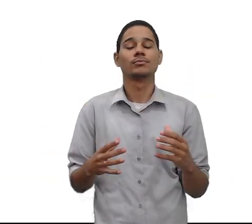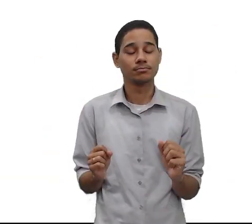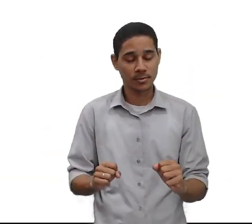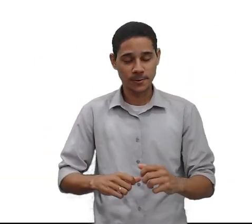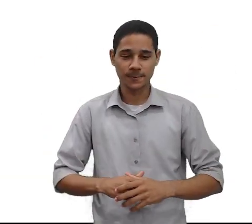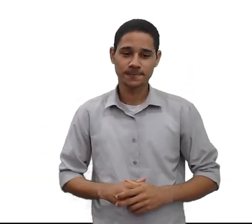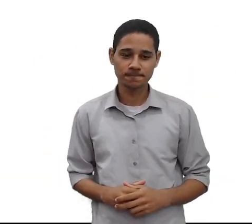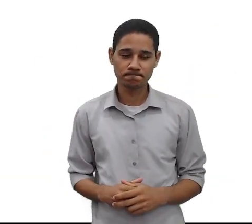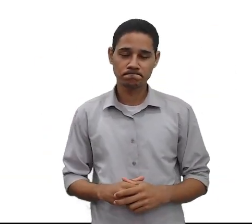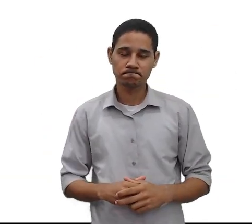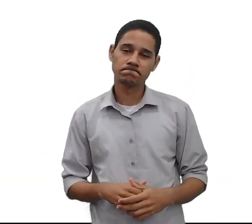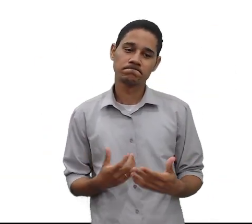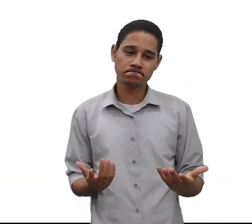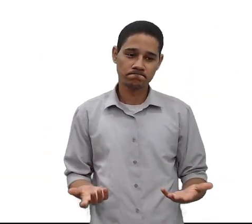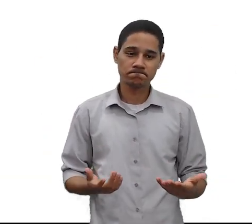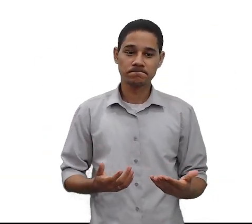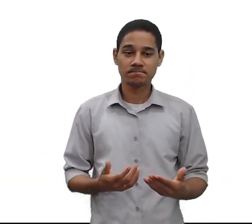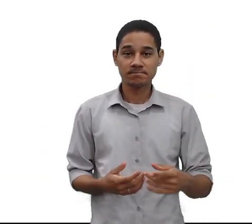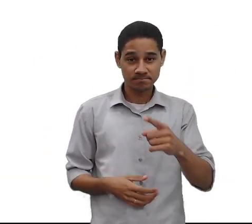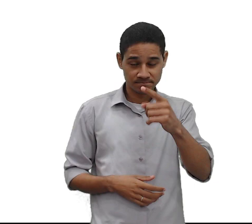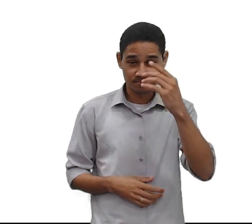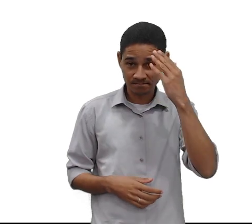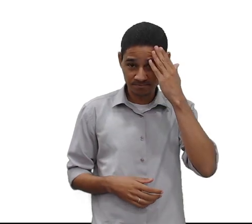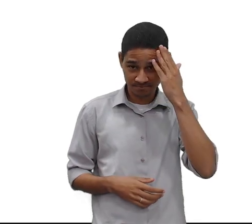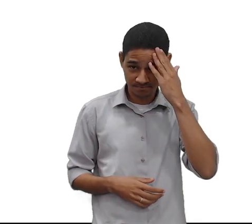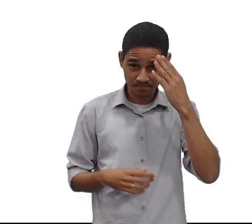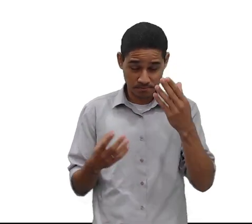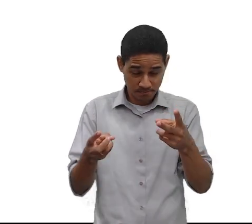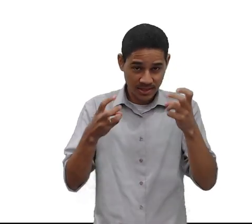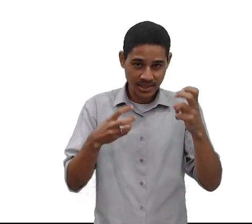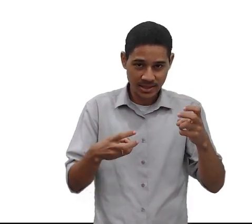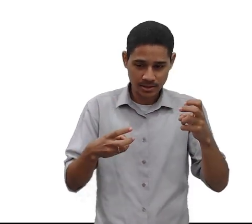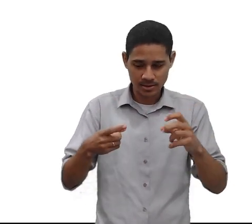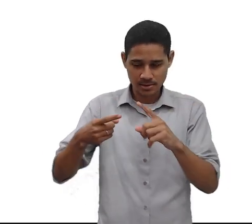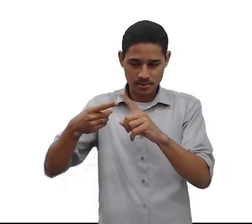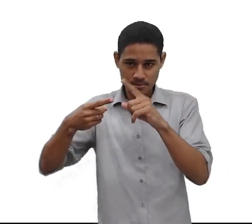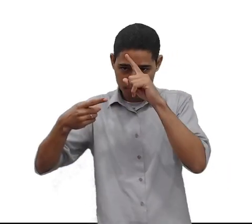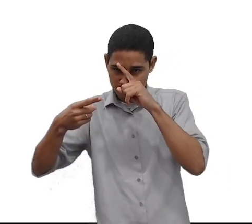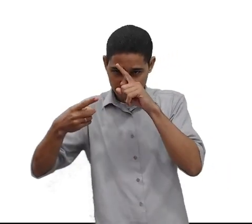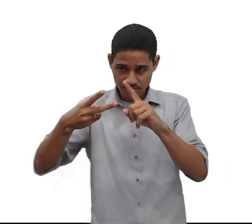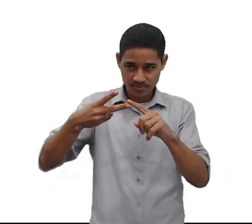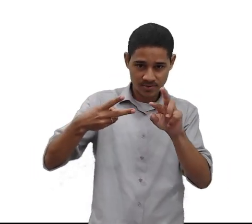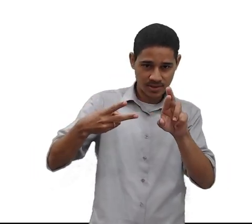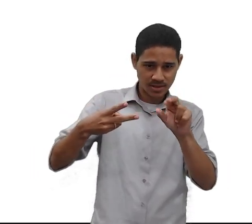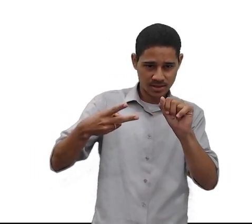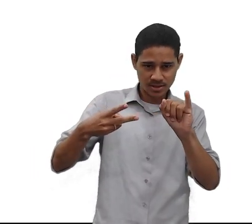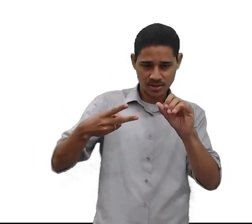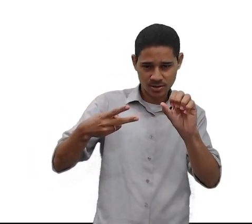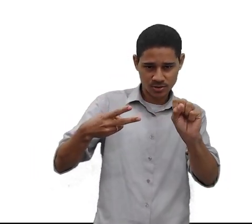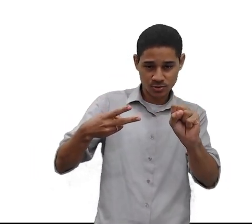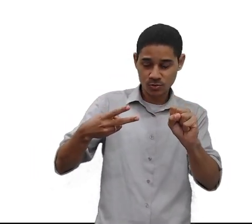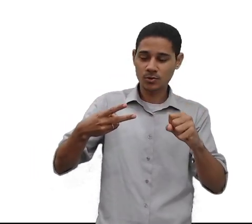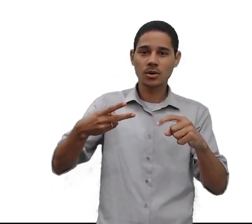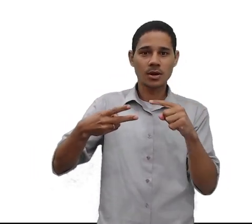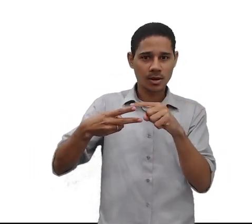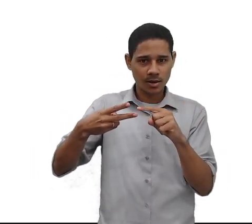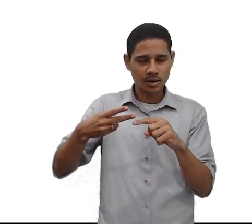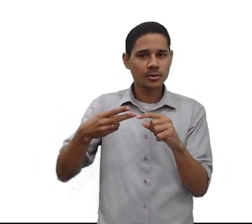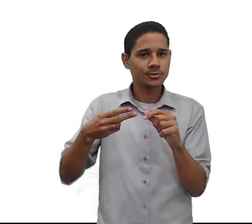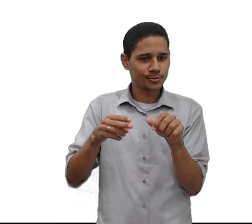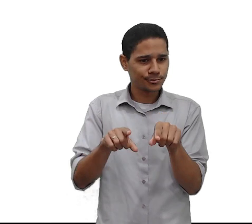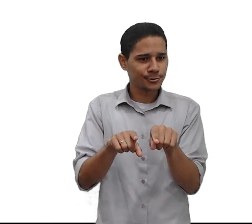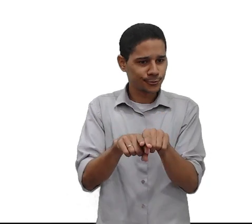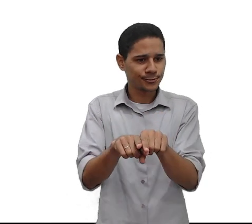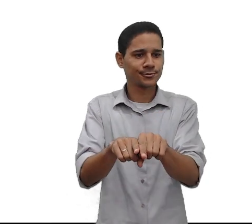Então, você pode perceber que há uma relação entre perigo e risco. Risco está relacionado à exposição